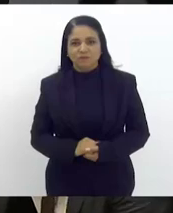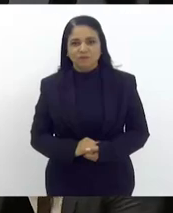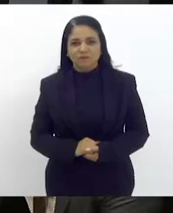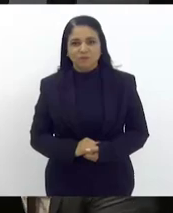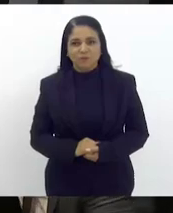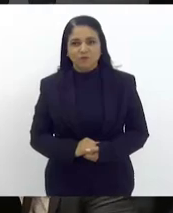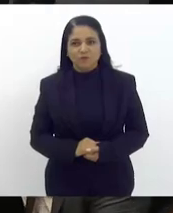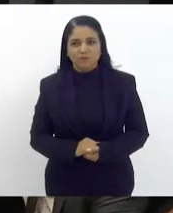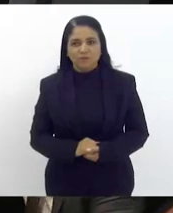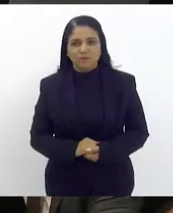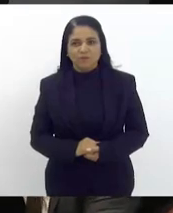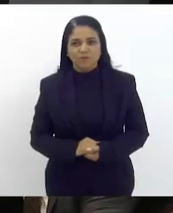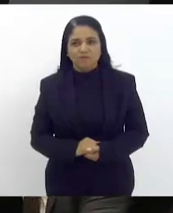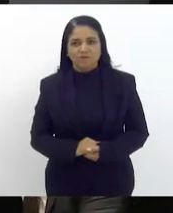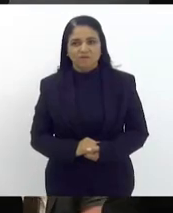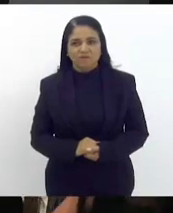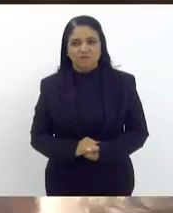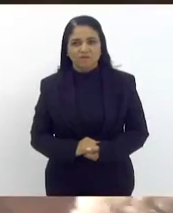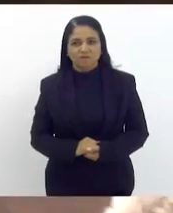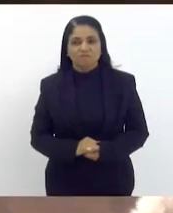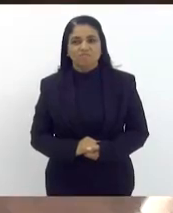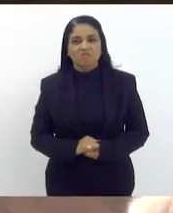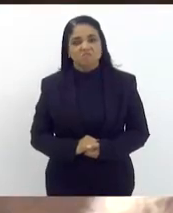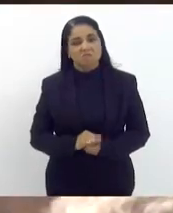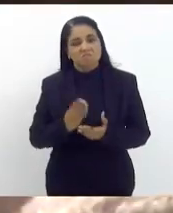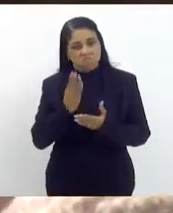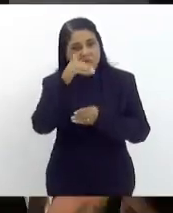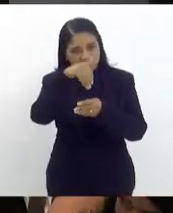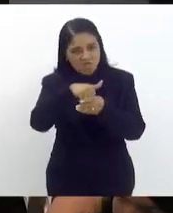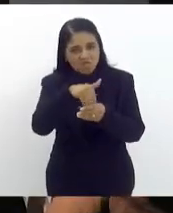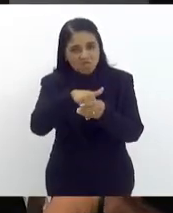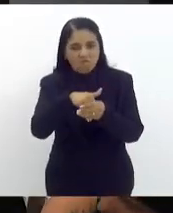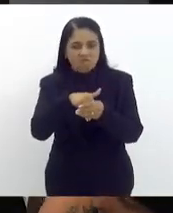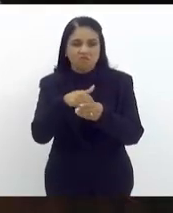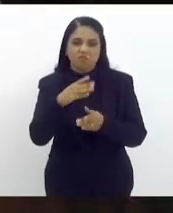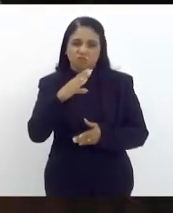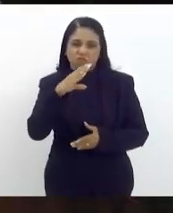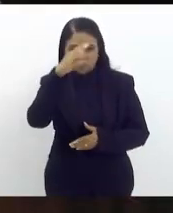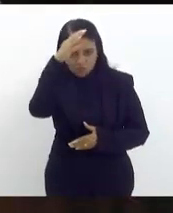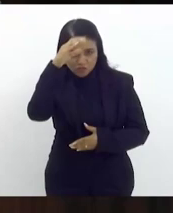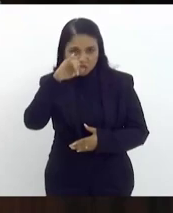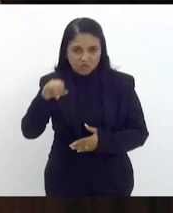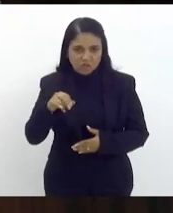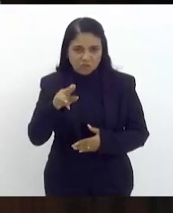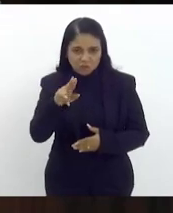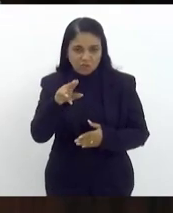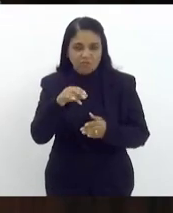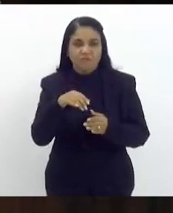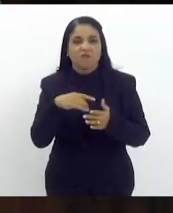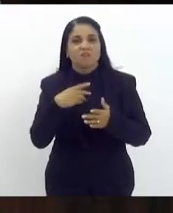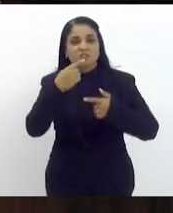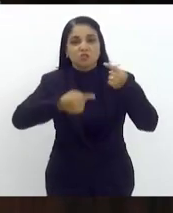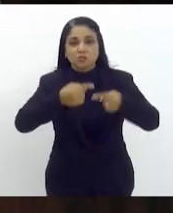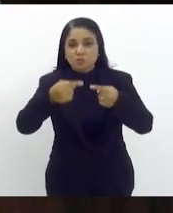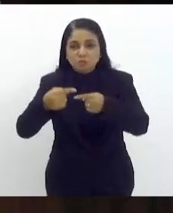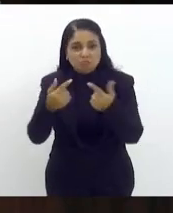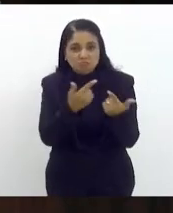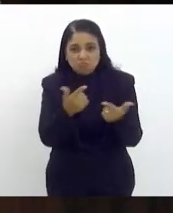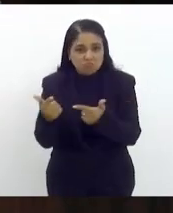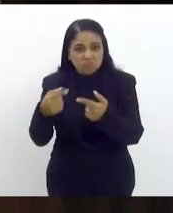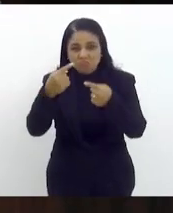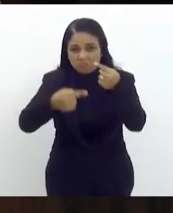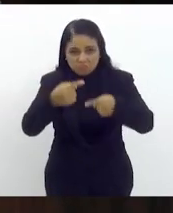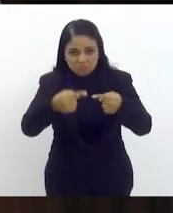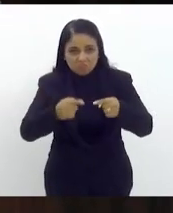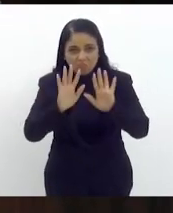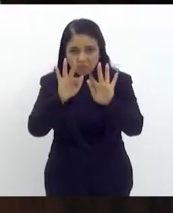presidente Tia Ju o parecer é favorável Tia Ju com o parecer emitido em discussão não havendo quem quer discutir encerrada